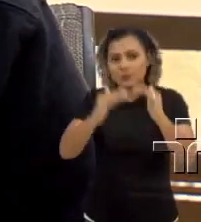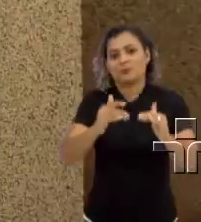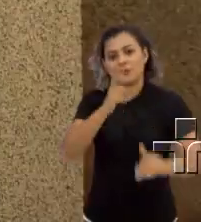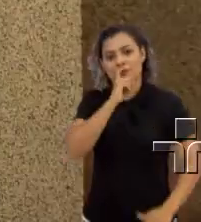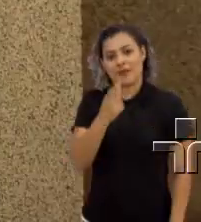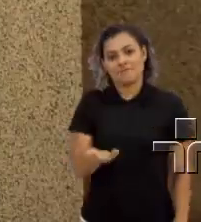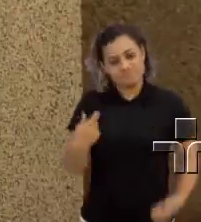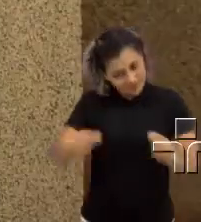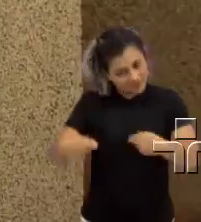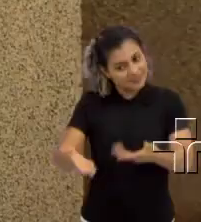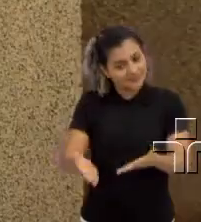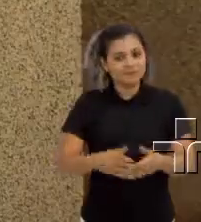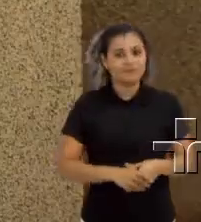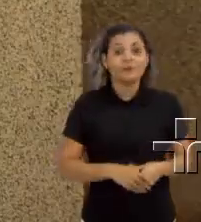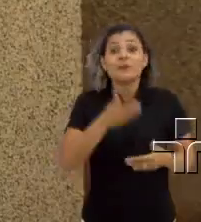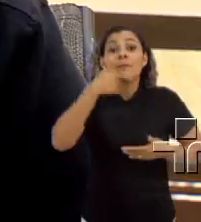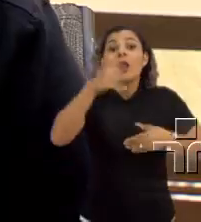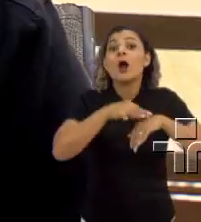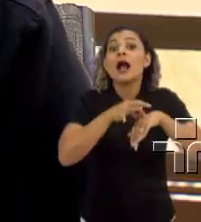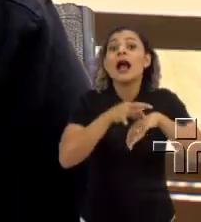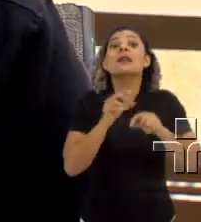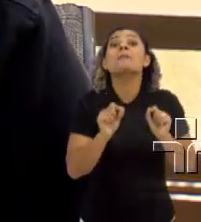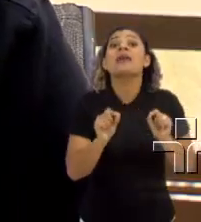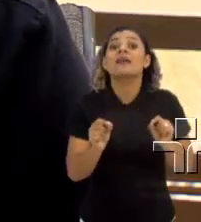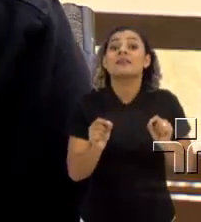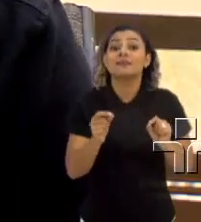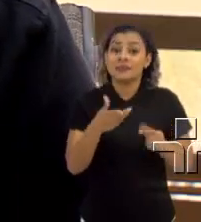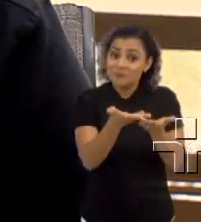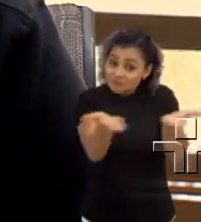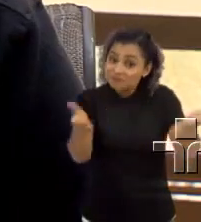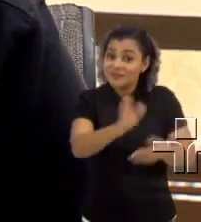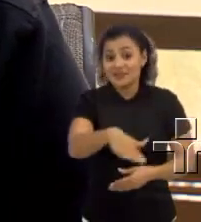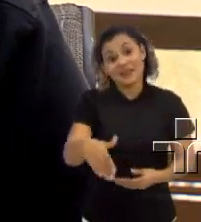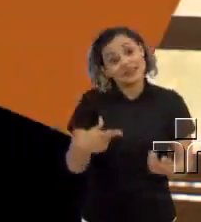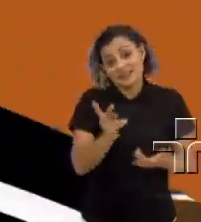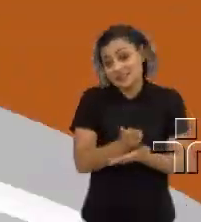pais. E o melhor bife vai para quem? O melhor bife vai para eles.